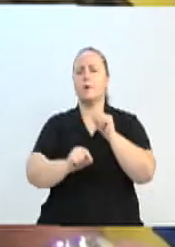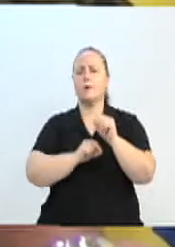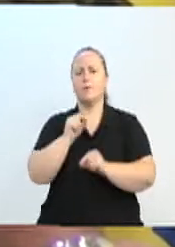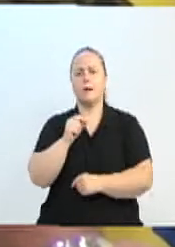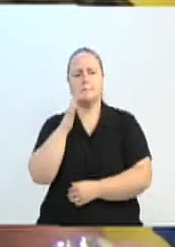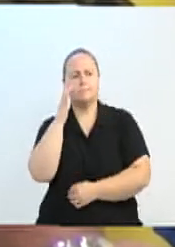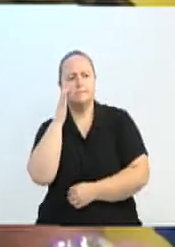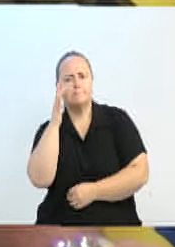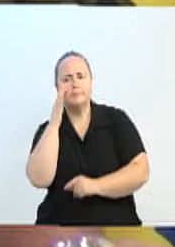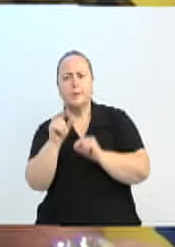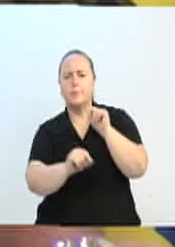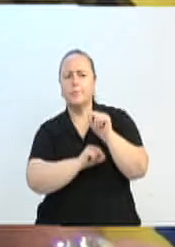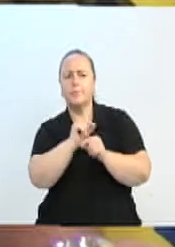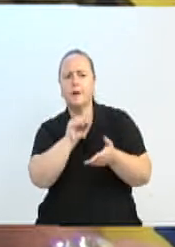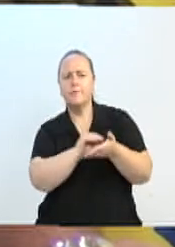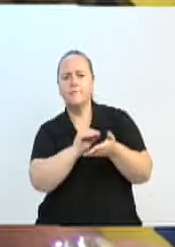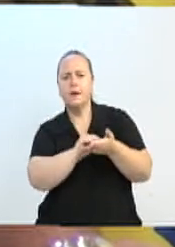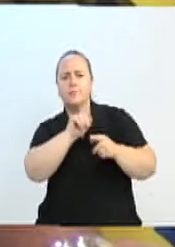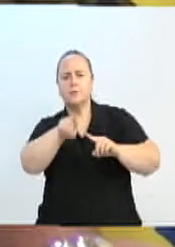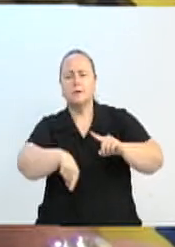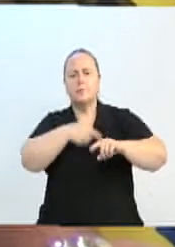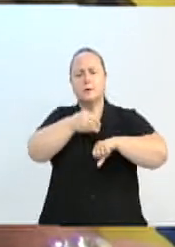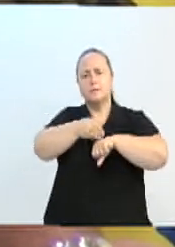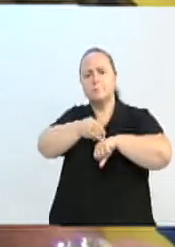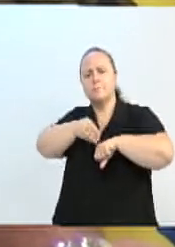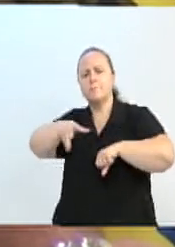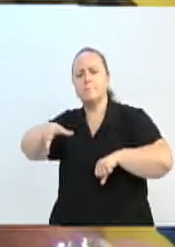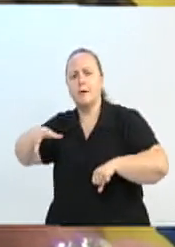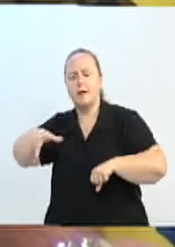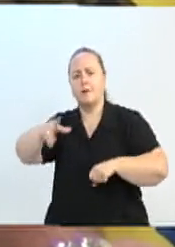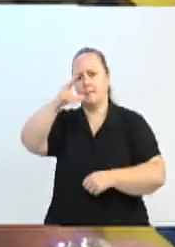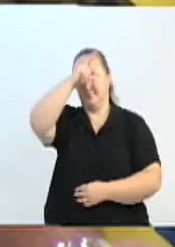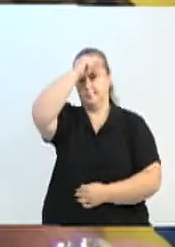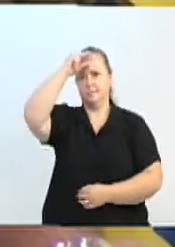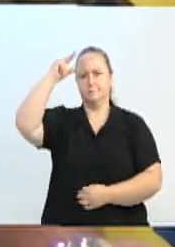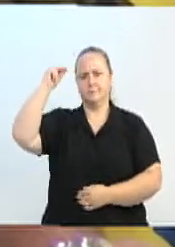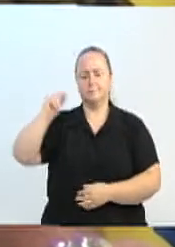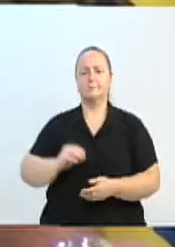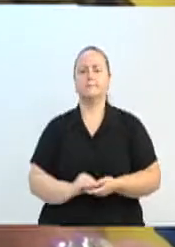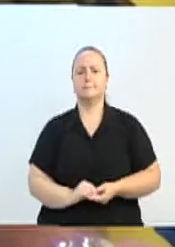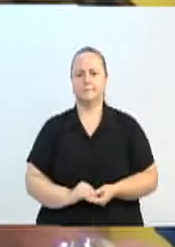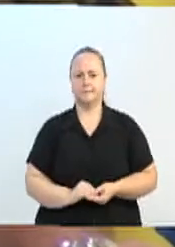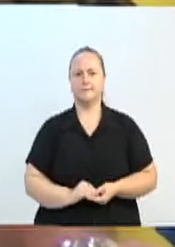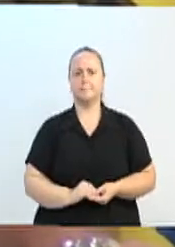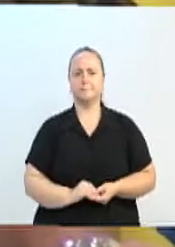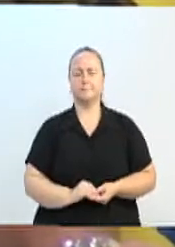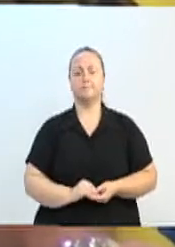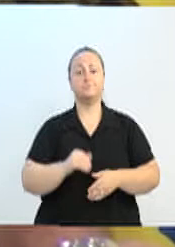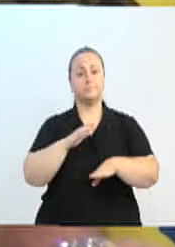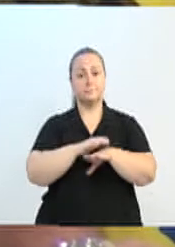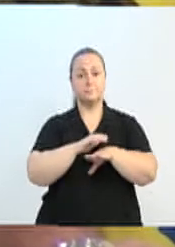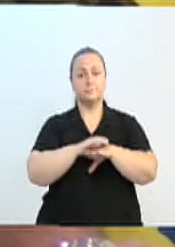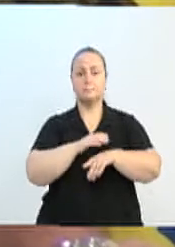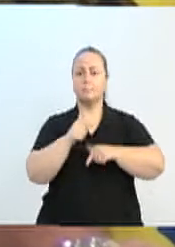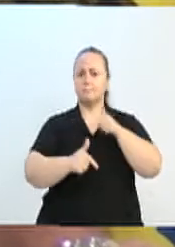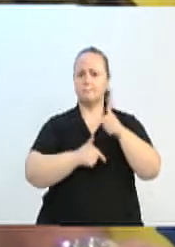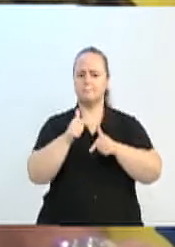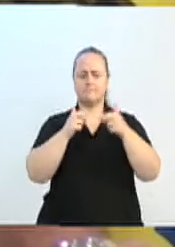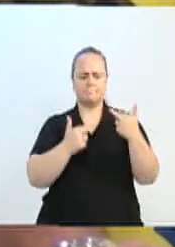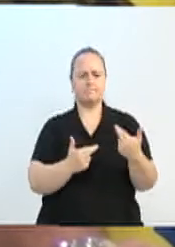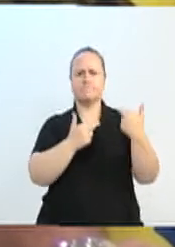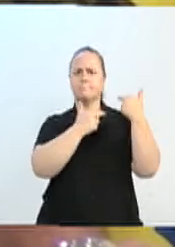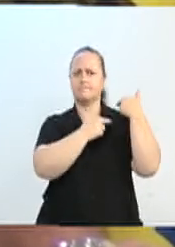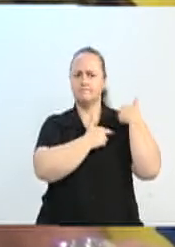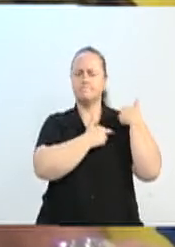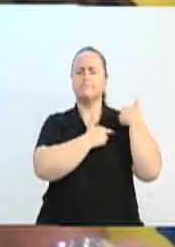necessidades para então transmiti-los ao poder executivo devido a nossa atuação responsável realizando os